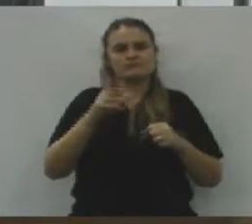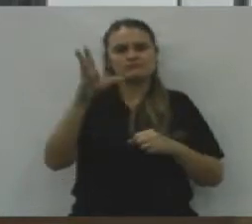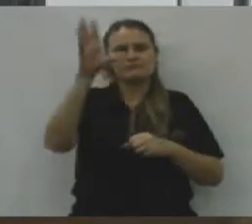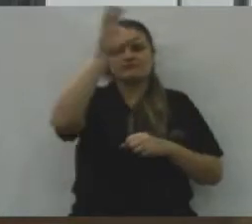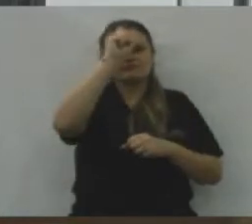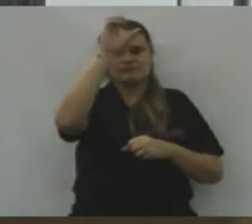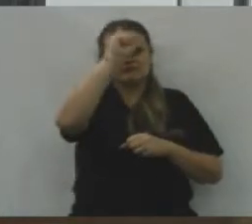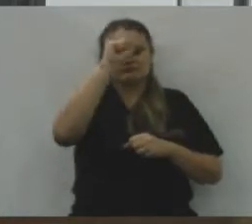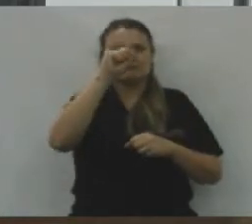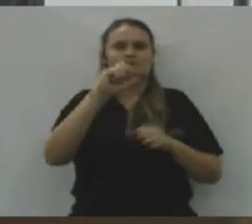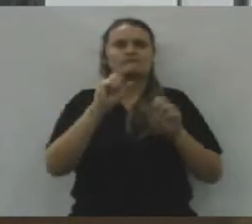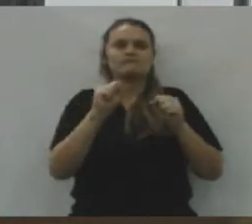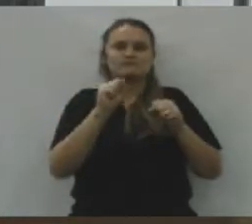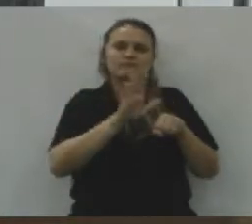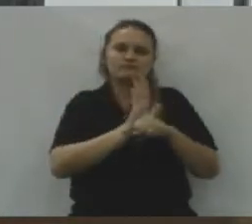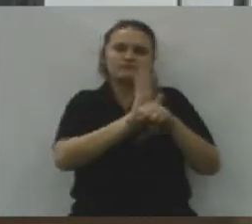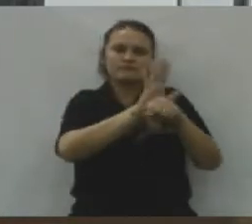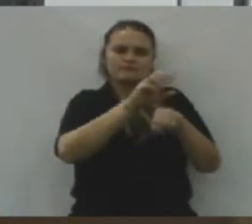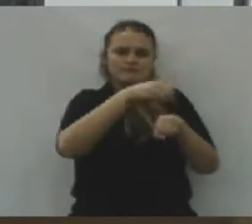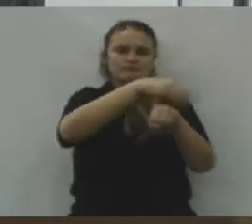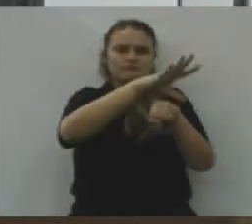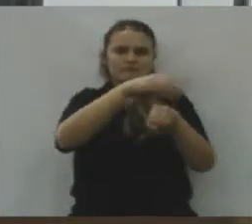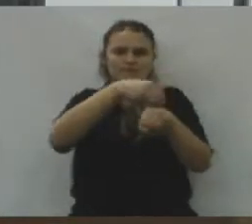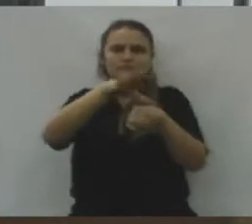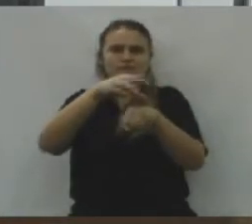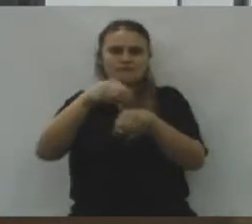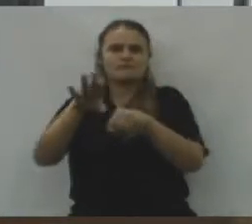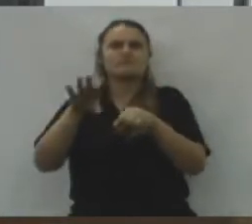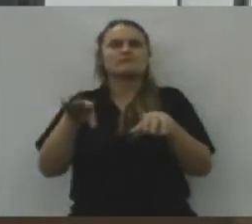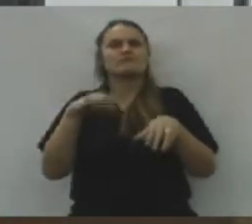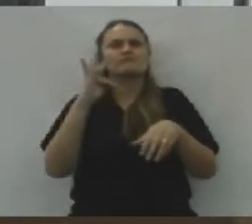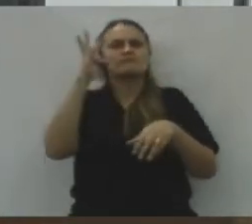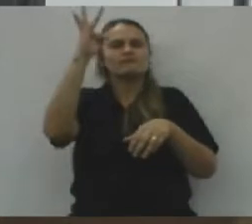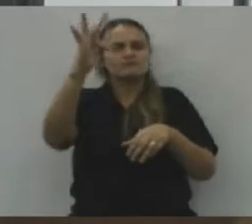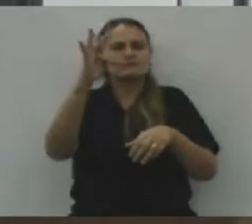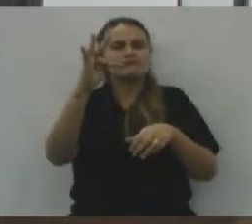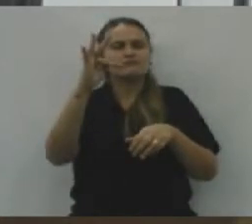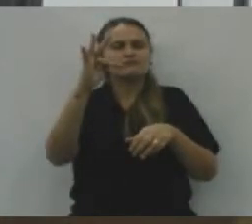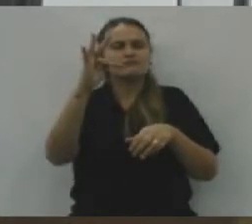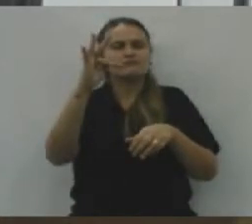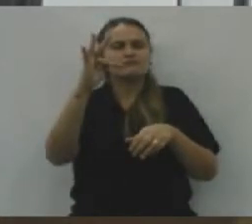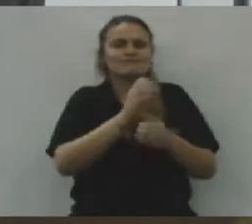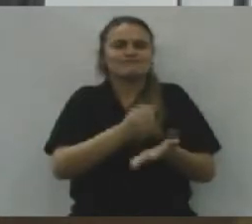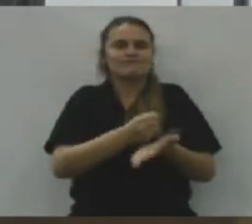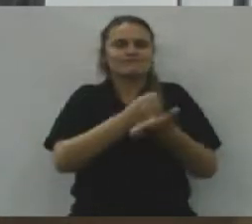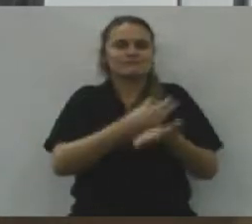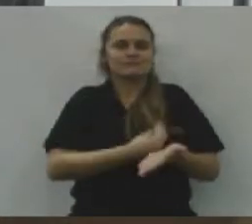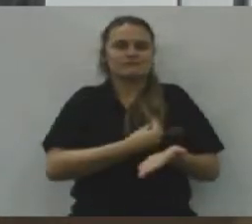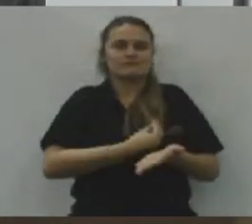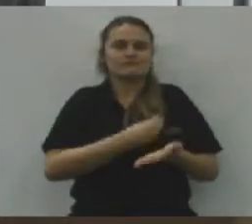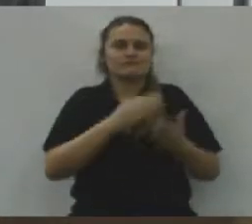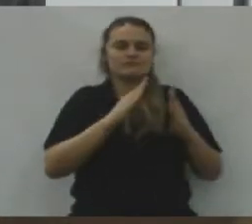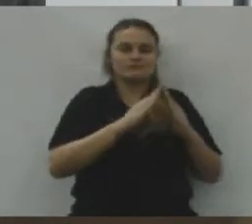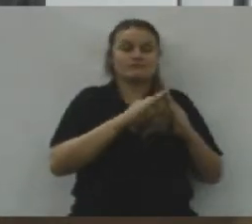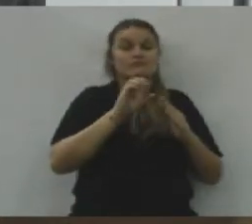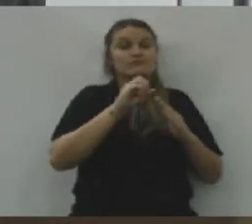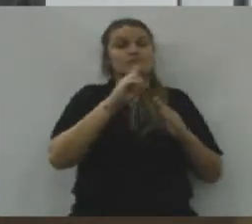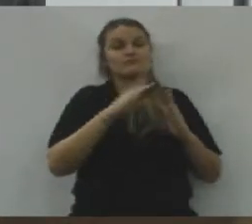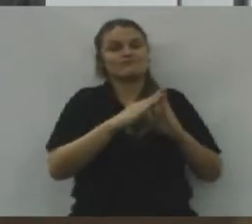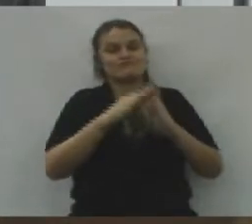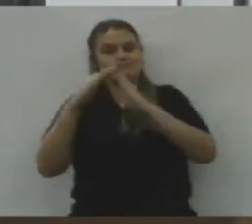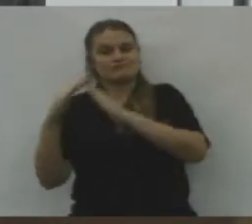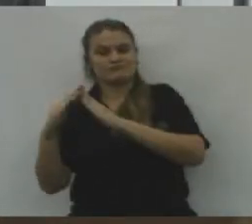este conhecimento e também salvar vidas lá na sua própria casa ou de um vizinho do lado, como já